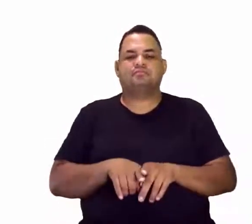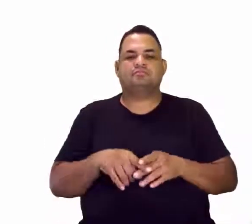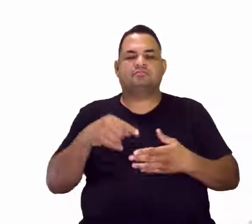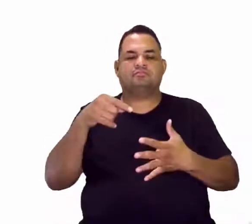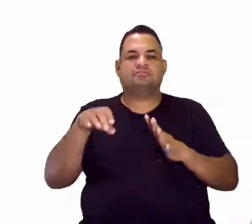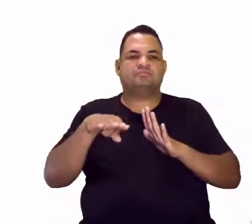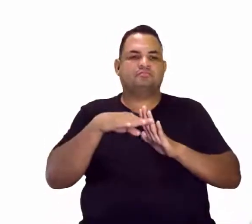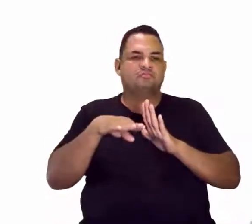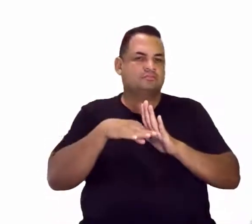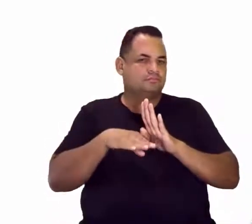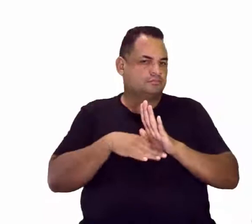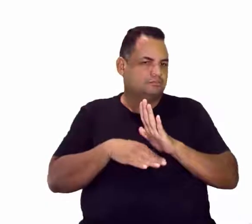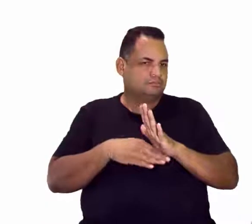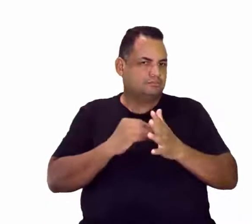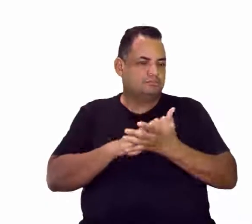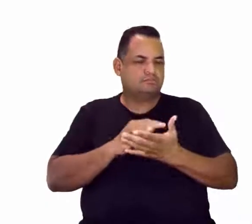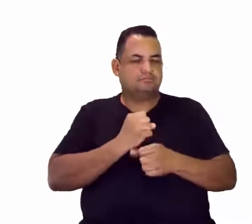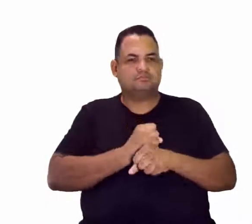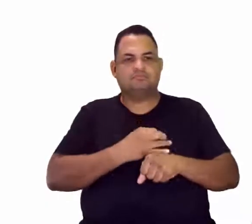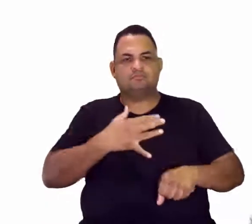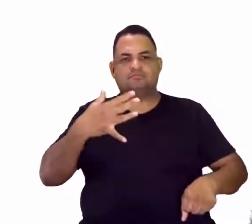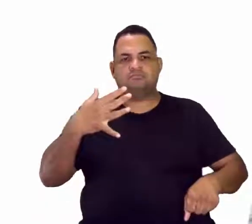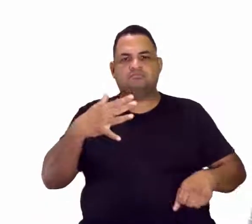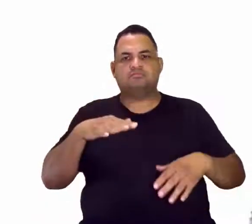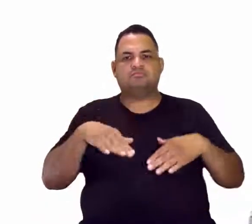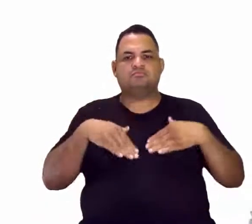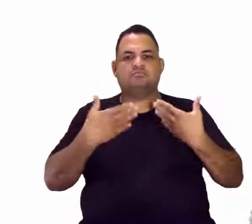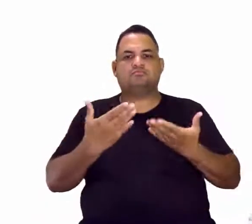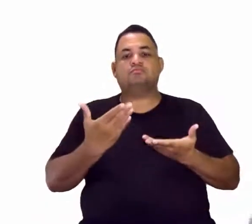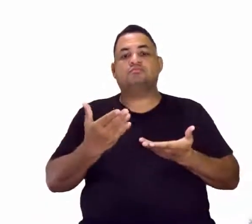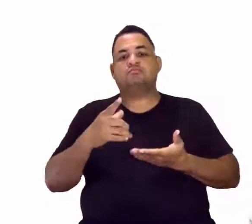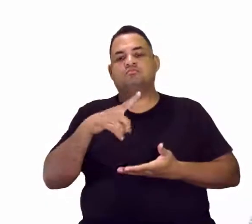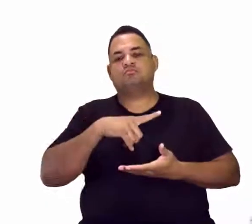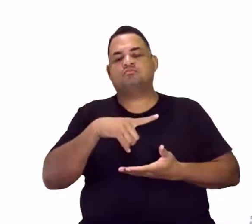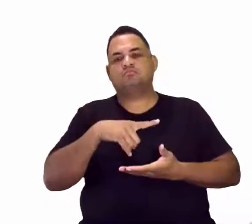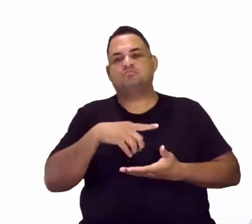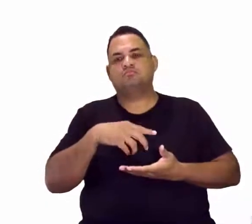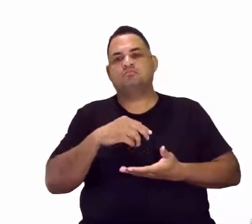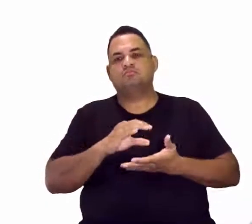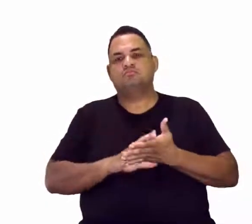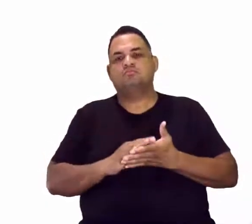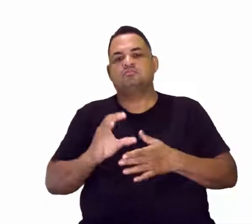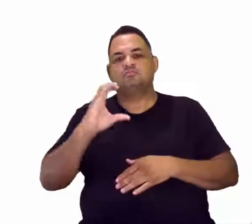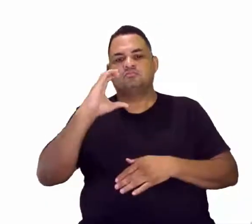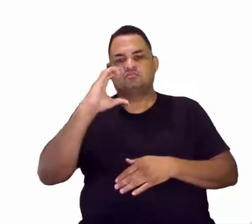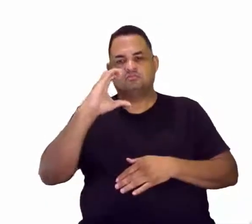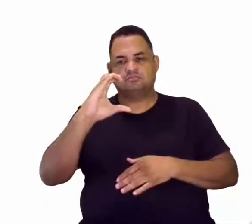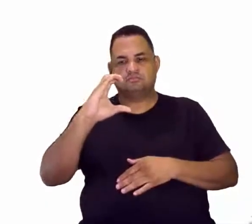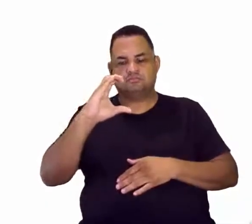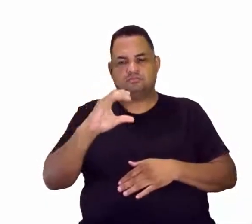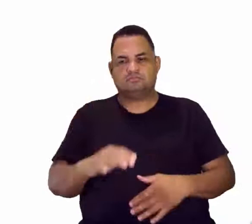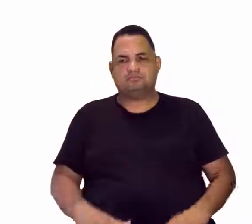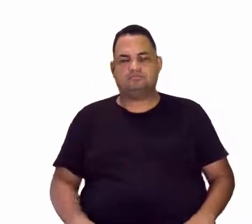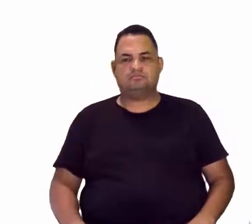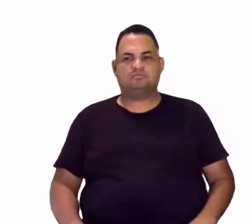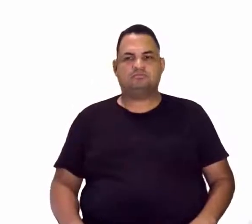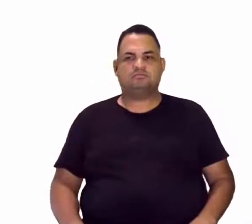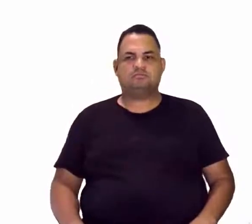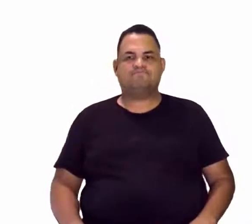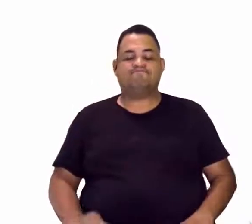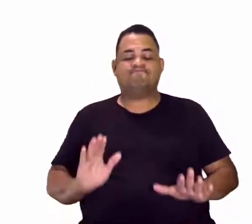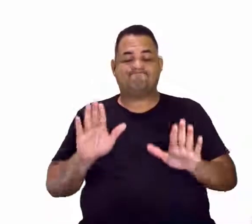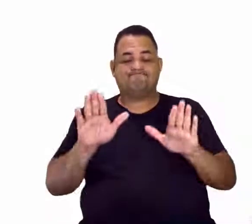classificamos os ácidos pela presença de carbono. E aí a gente pede